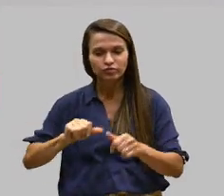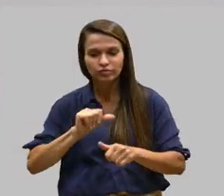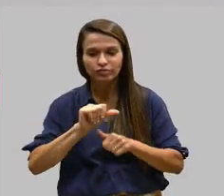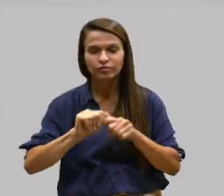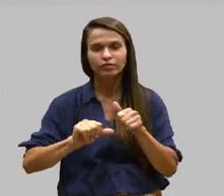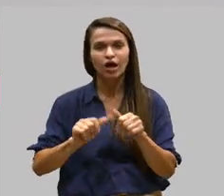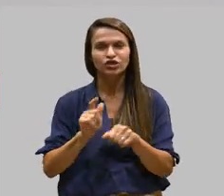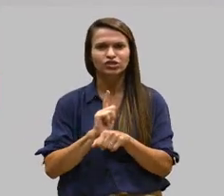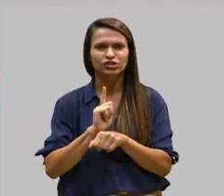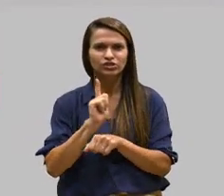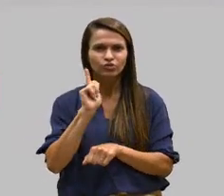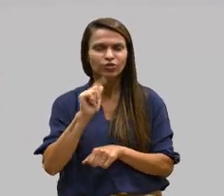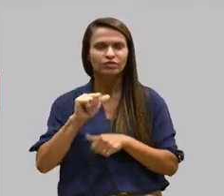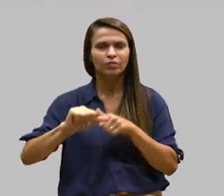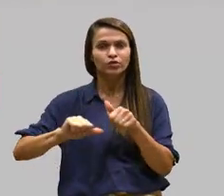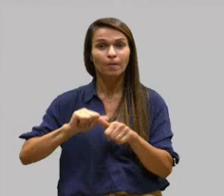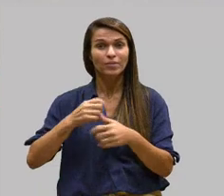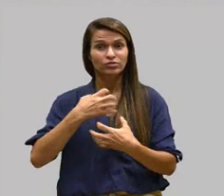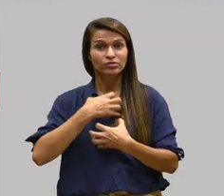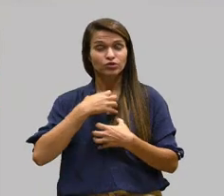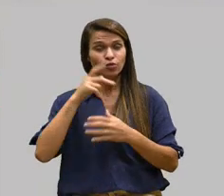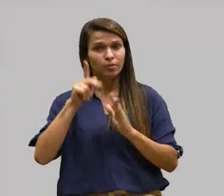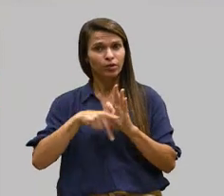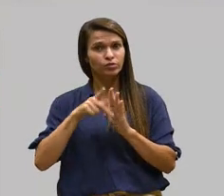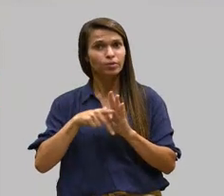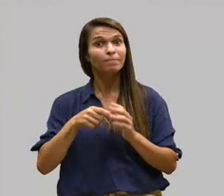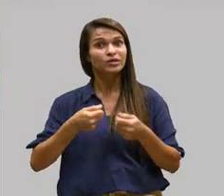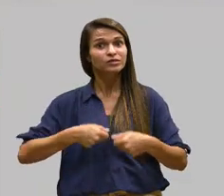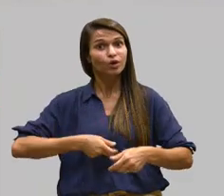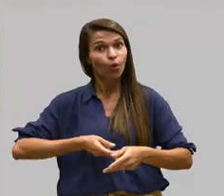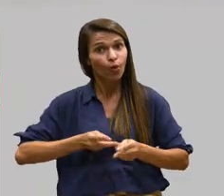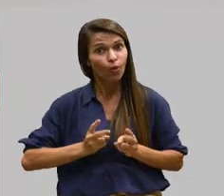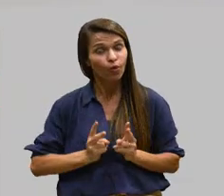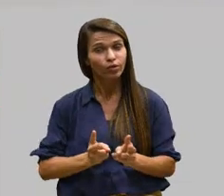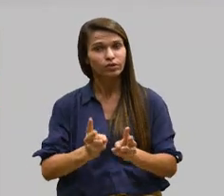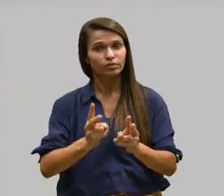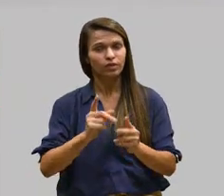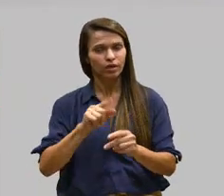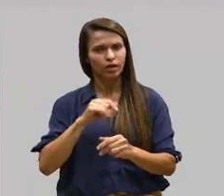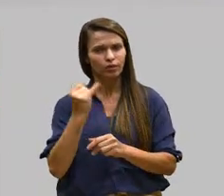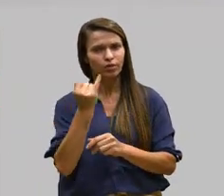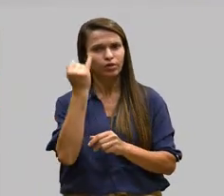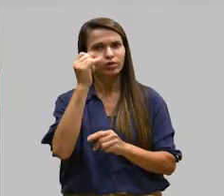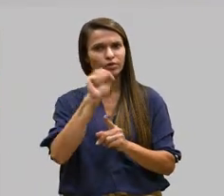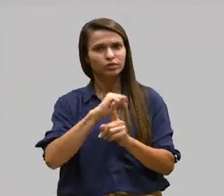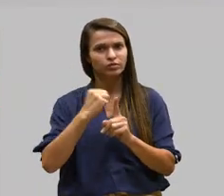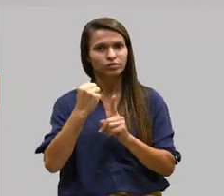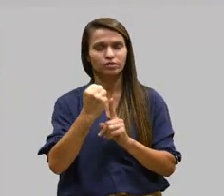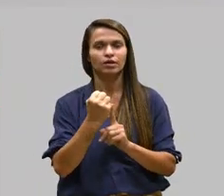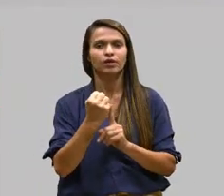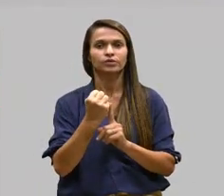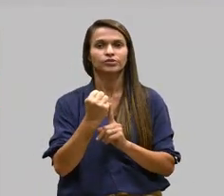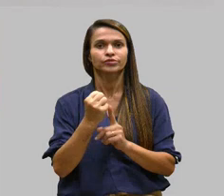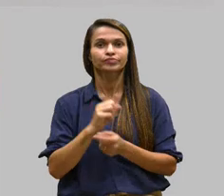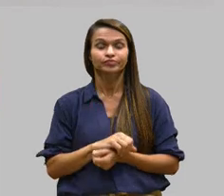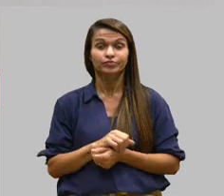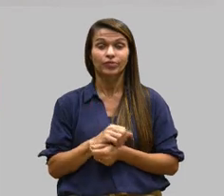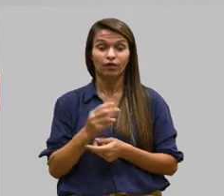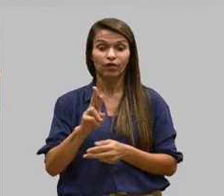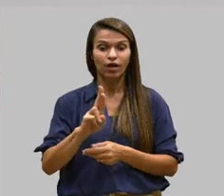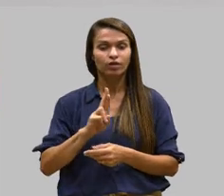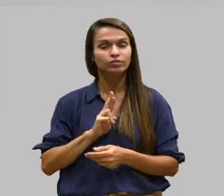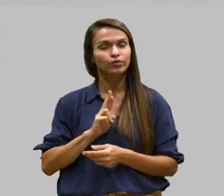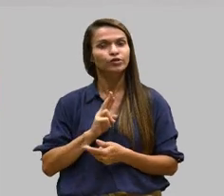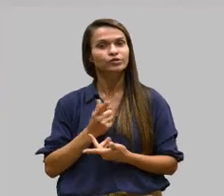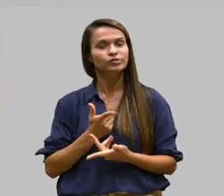as questões Mas eu sinto que os projetos tem que continuar eles são importantes para a sociedade né E foi a resposta que